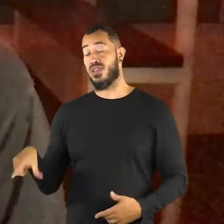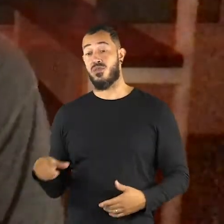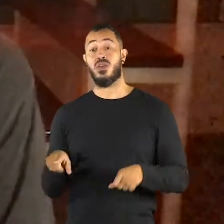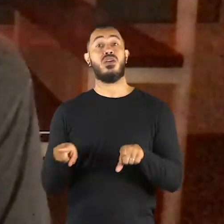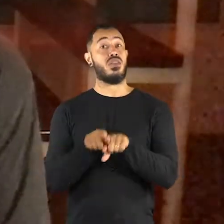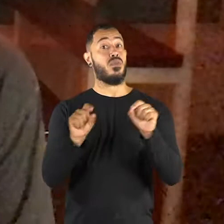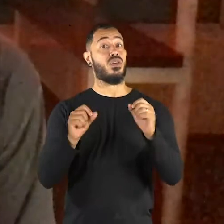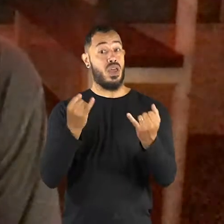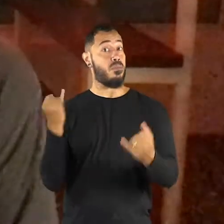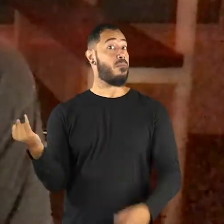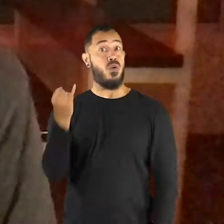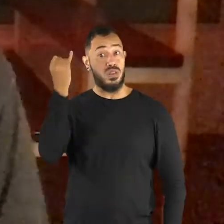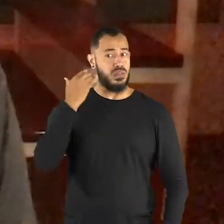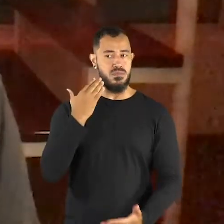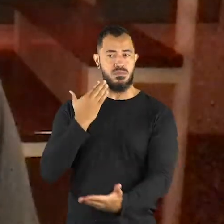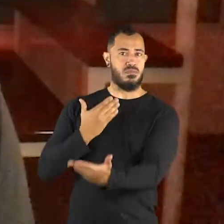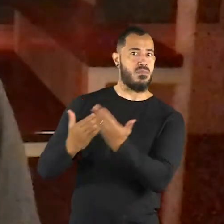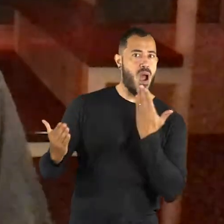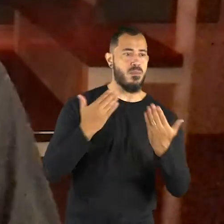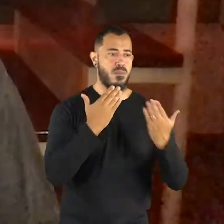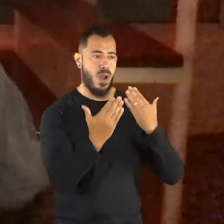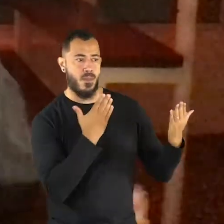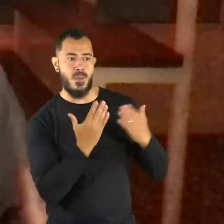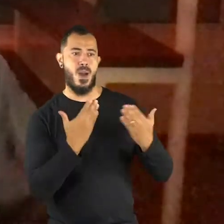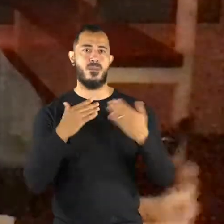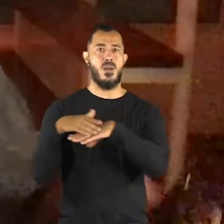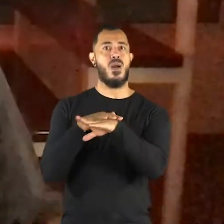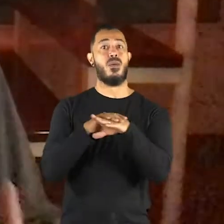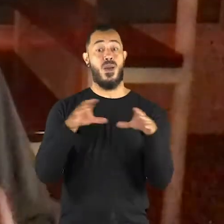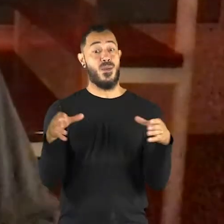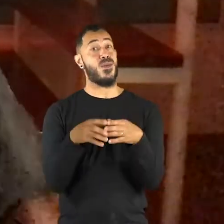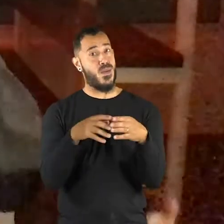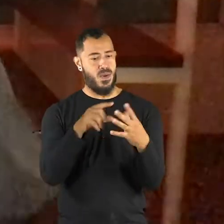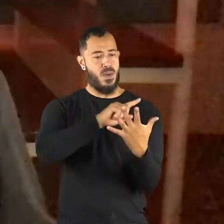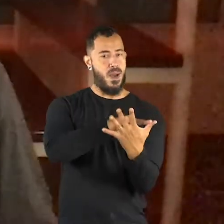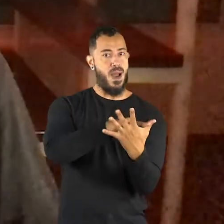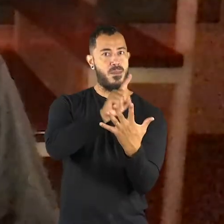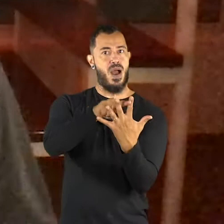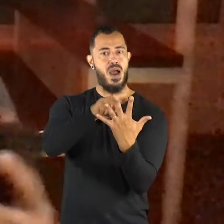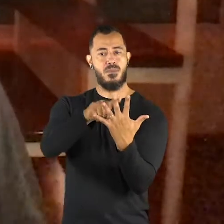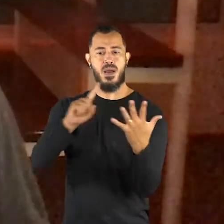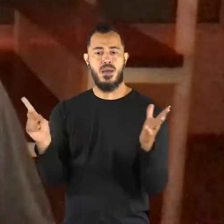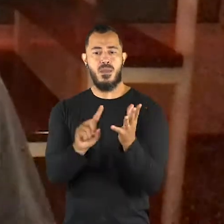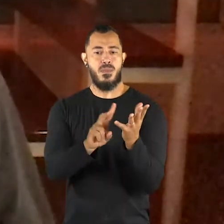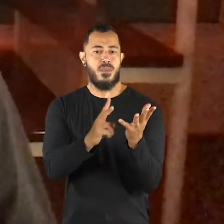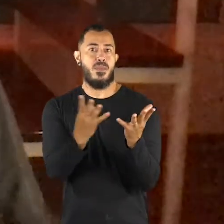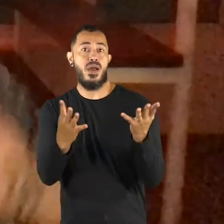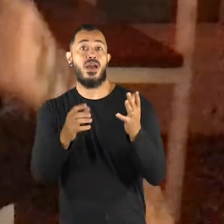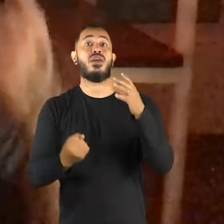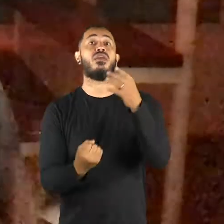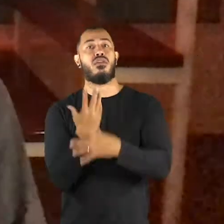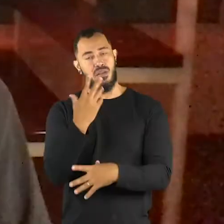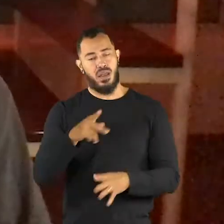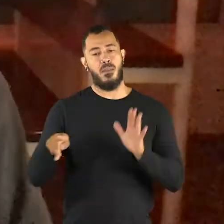direção de fotografia com a direção de arte, porque um elemento vai se juntando ao outro e vai criando a mise-en-scène, vai criando as